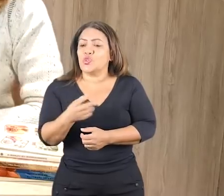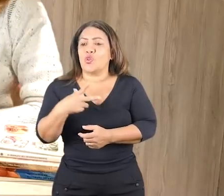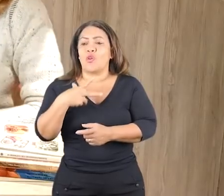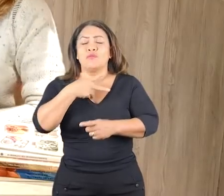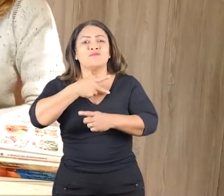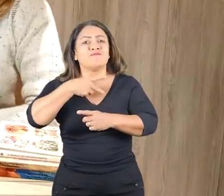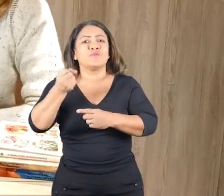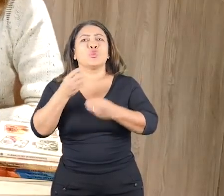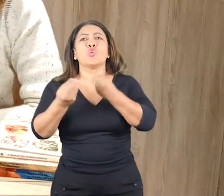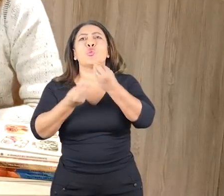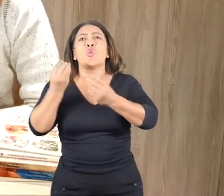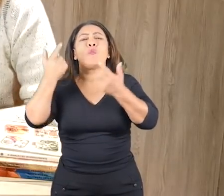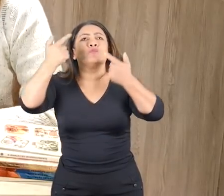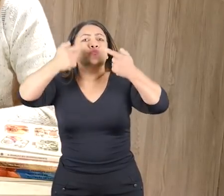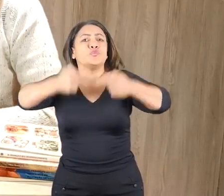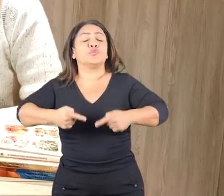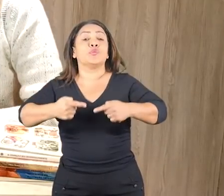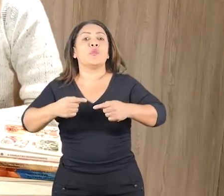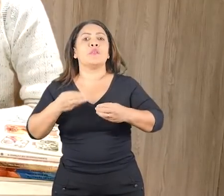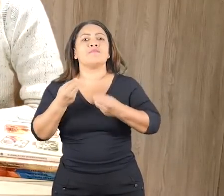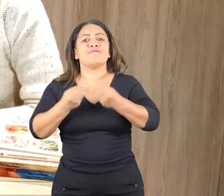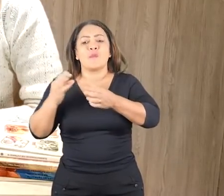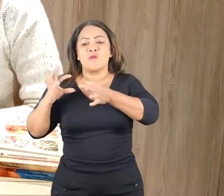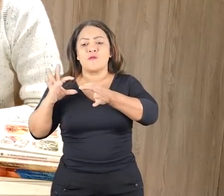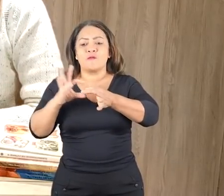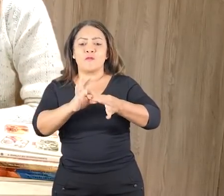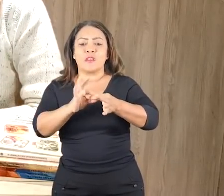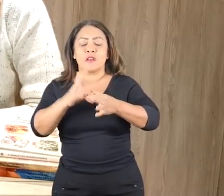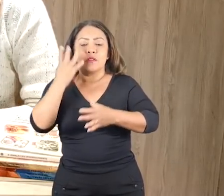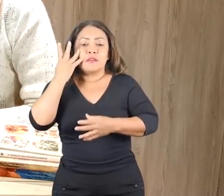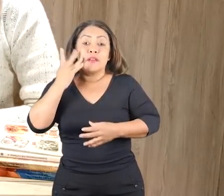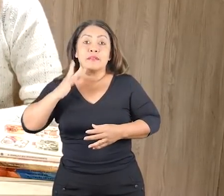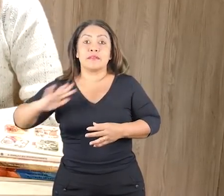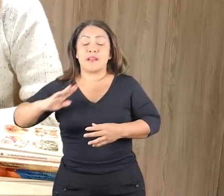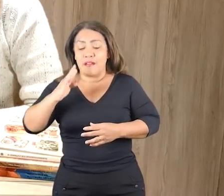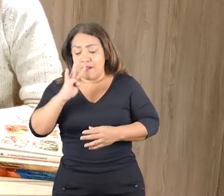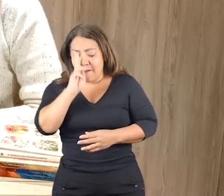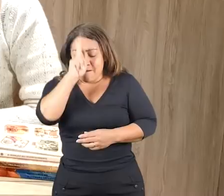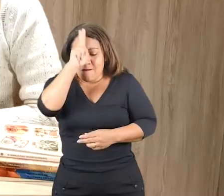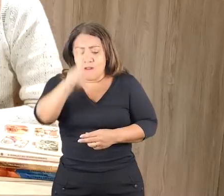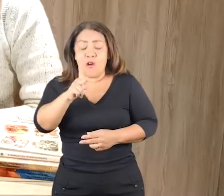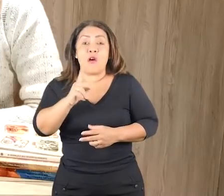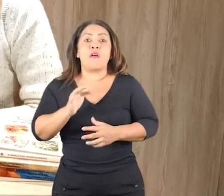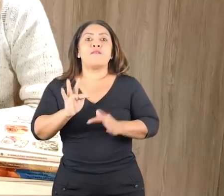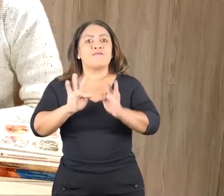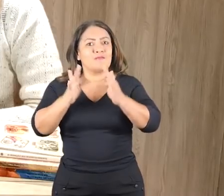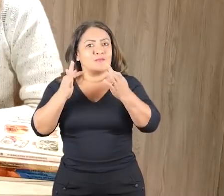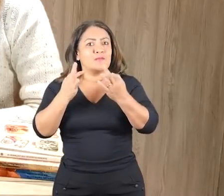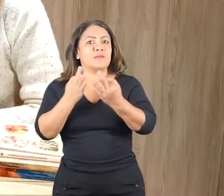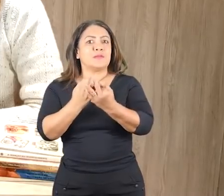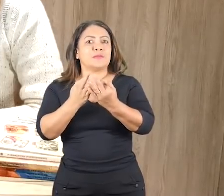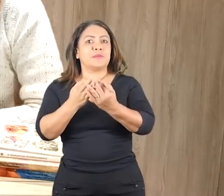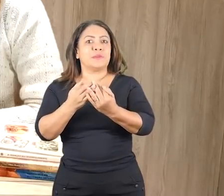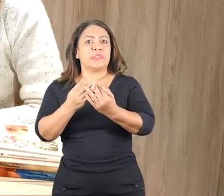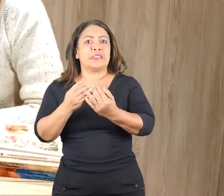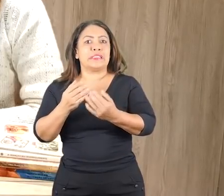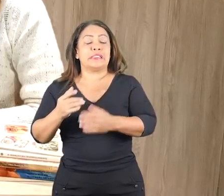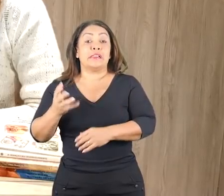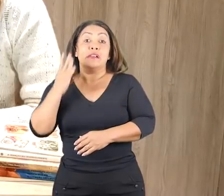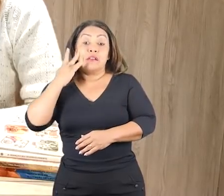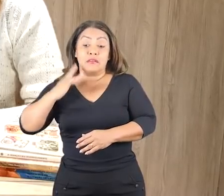para o fortalecimento dos vínculos com as crianças, a família e a comunidade.